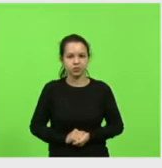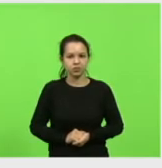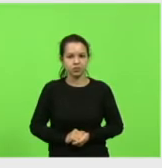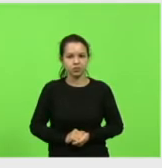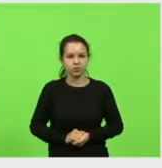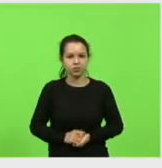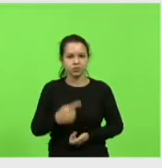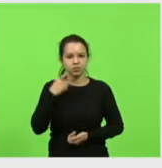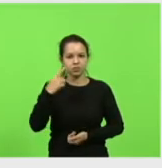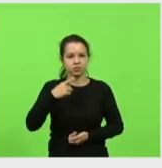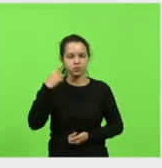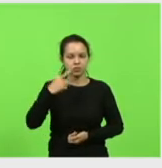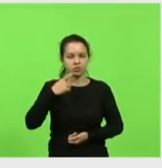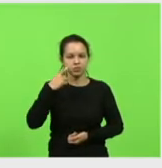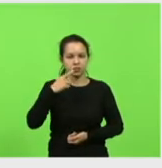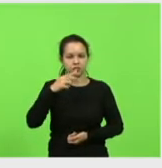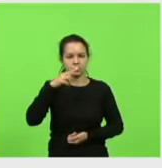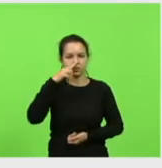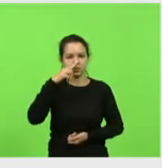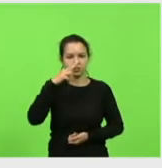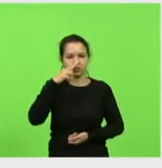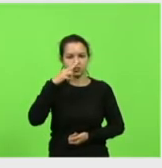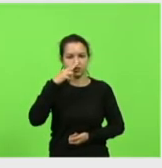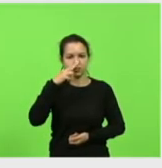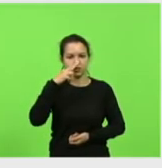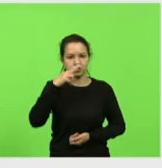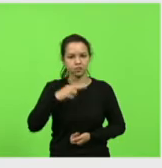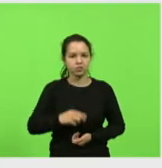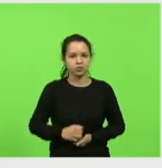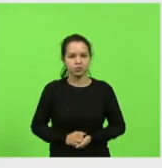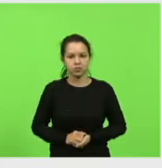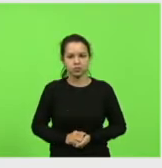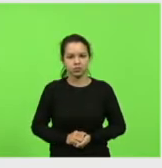Como vota deputado Nazareno Martins.